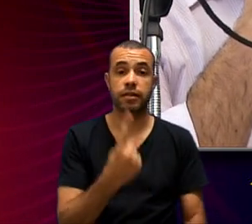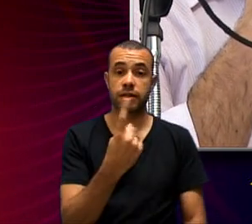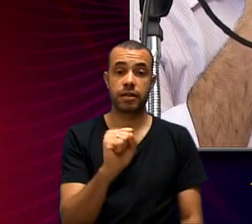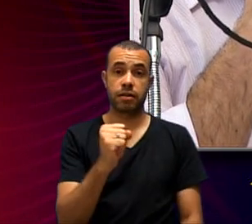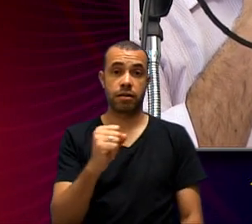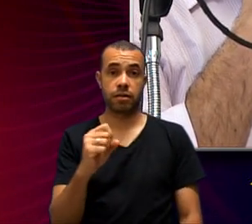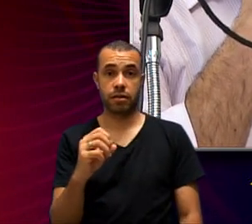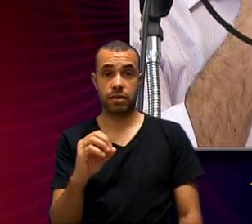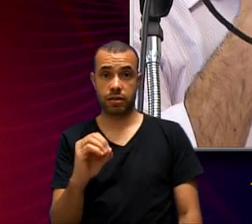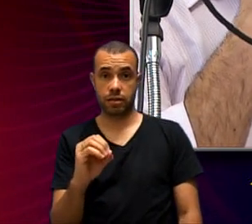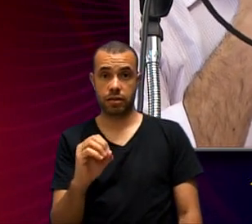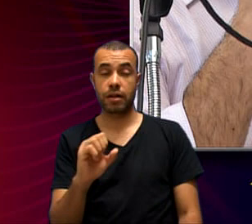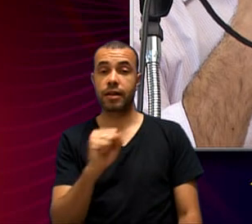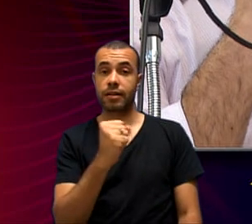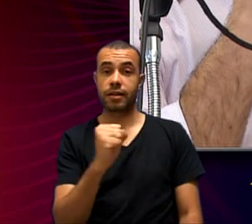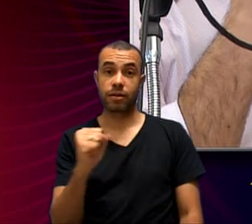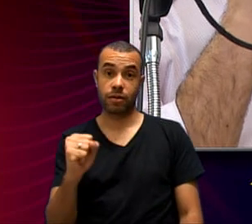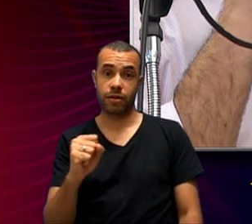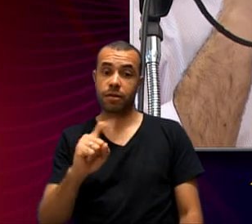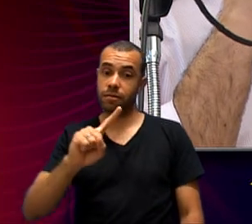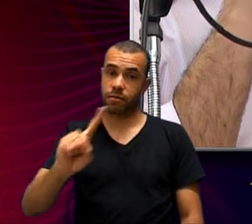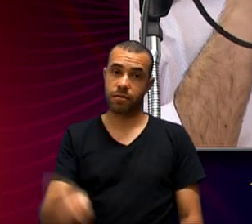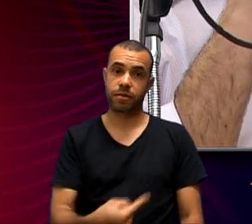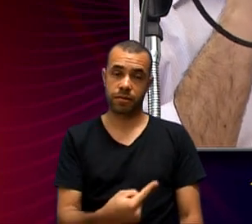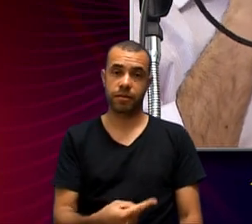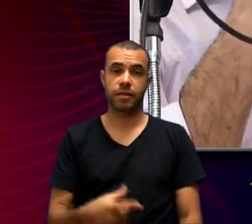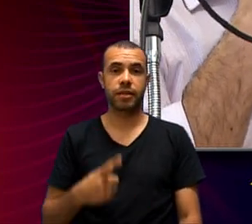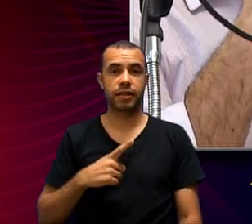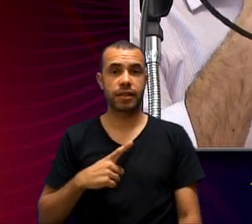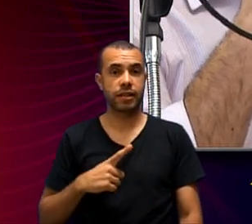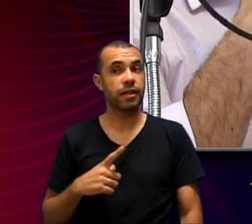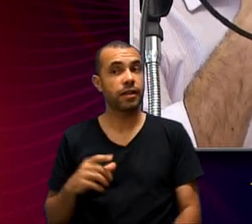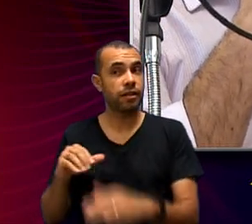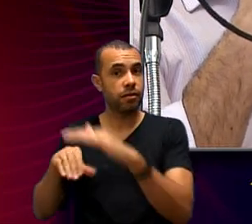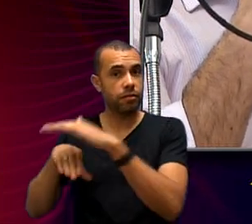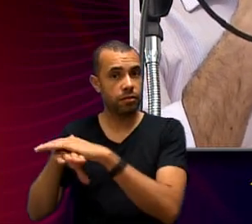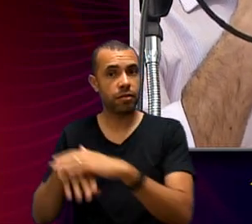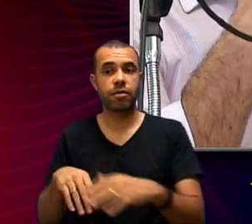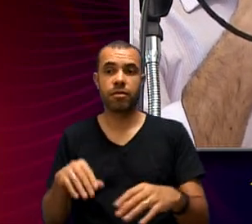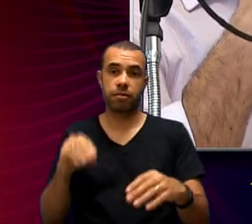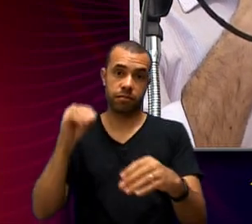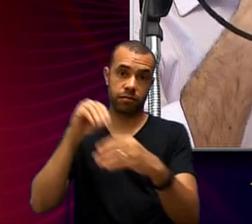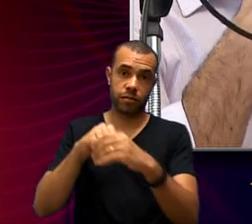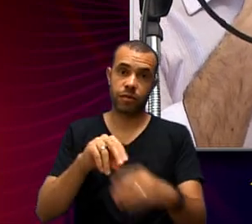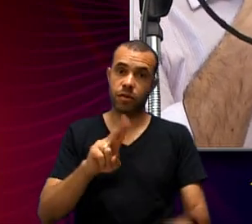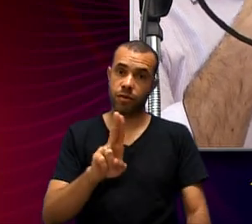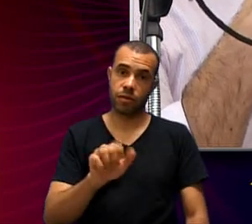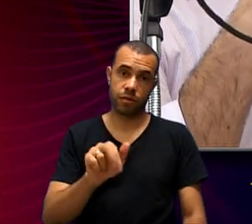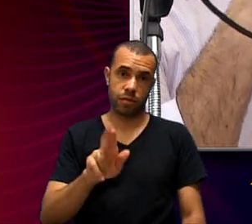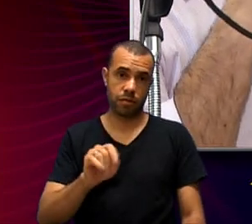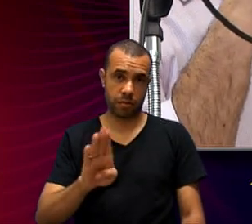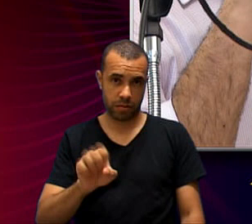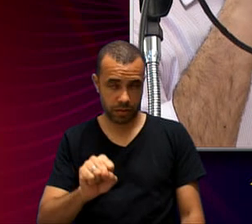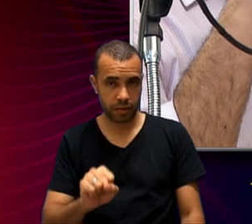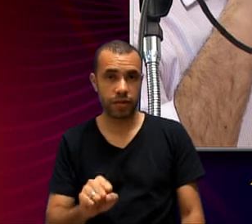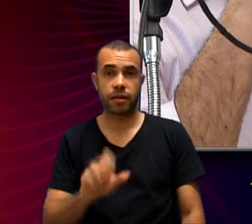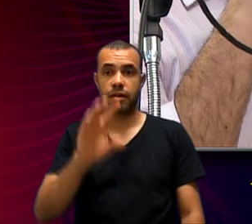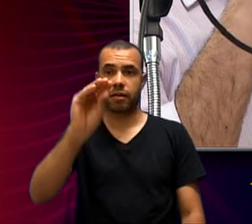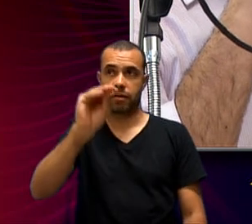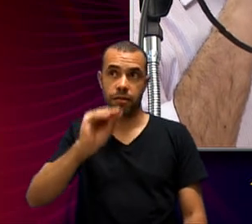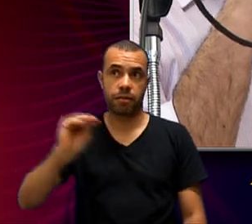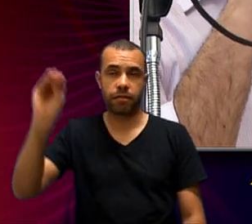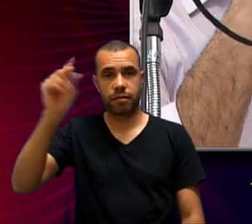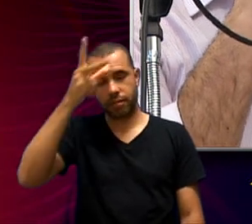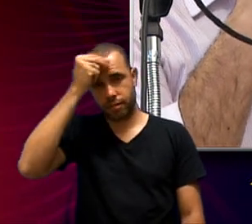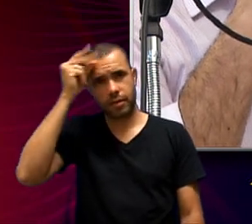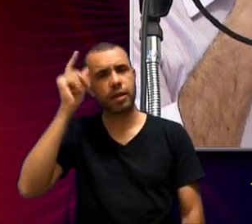188 milhões. Daí esse Caixa Único que hoje está na Urbis... Está, em 2019 está na Urbis, ele vem para a Prefeitura.